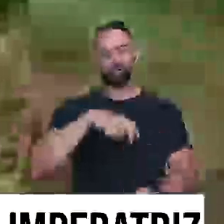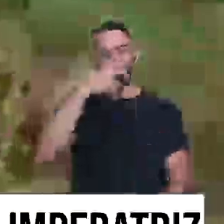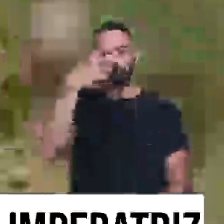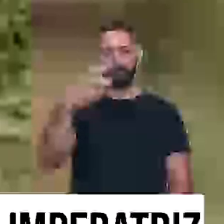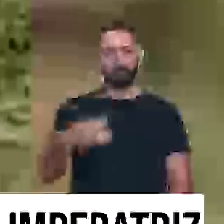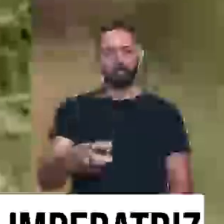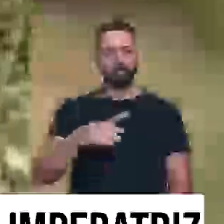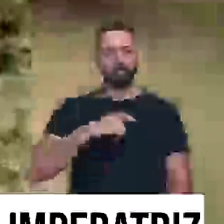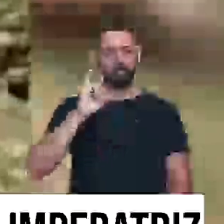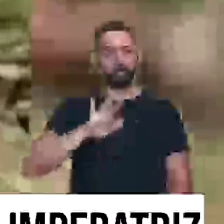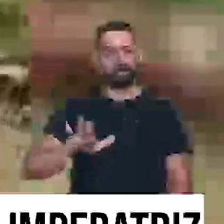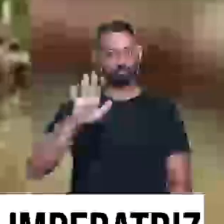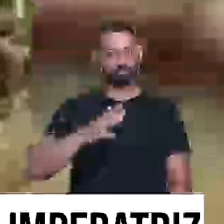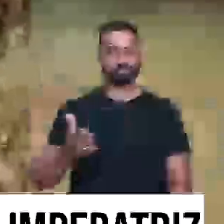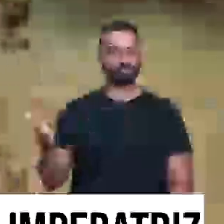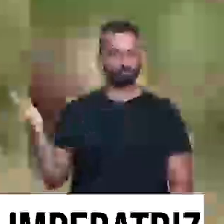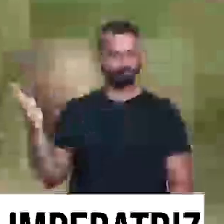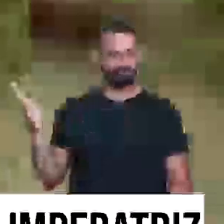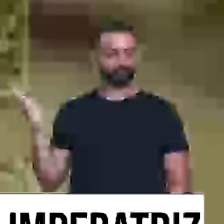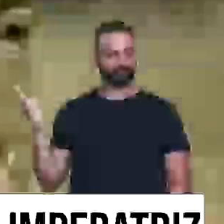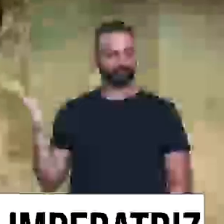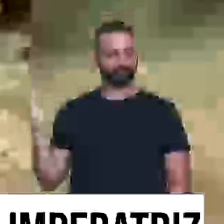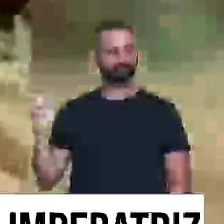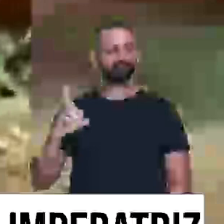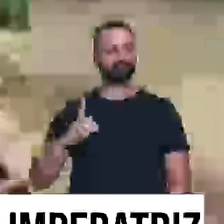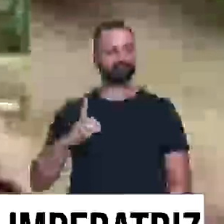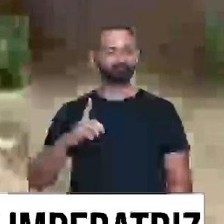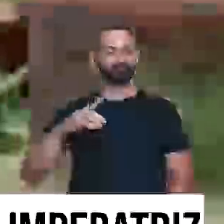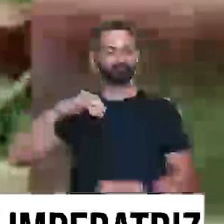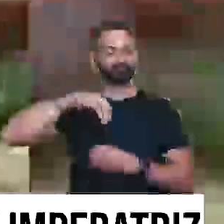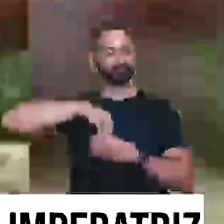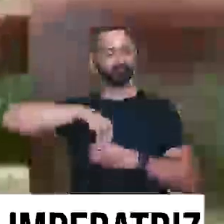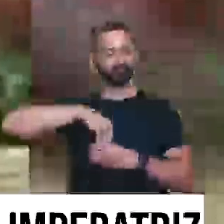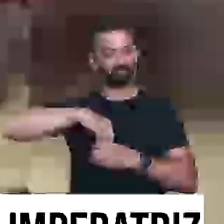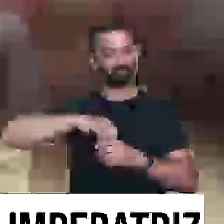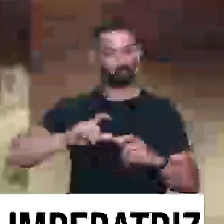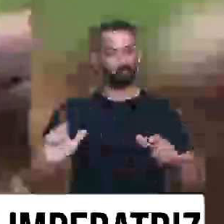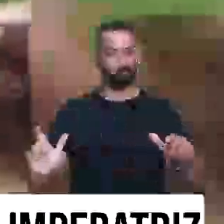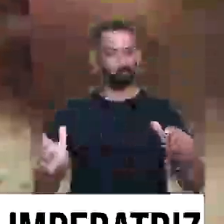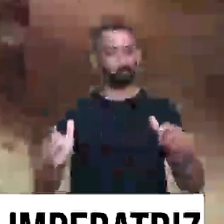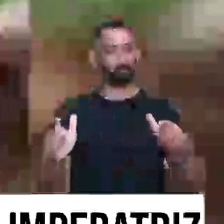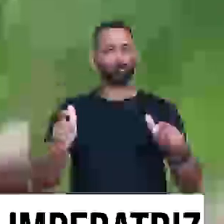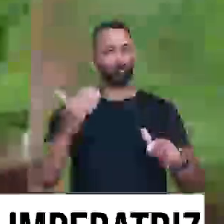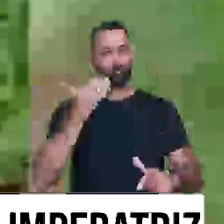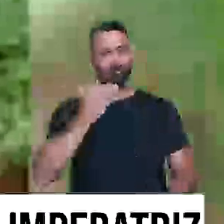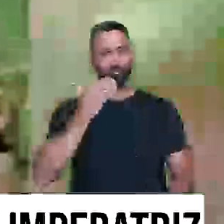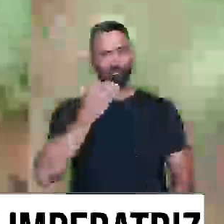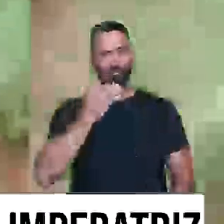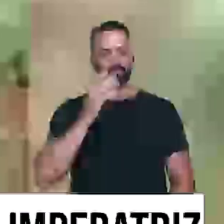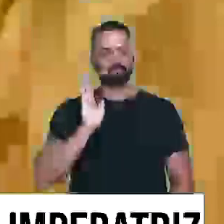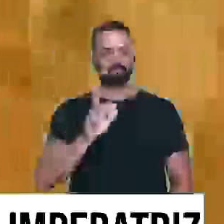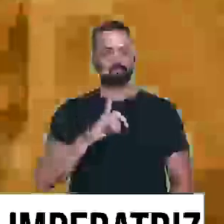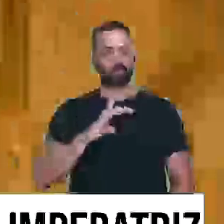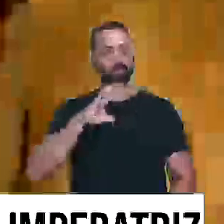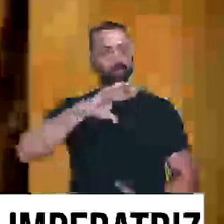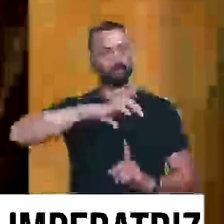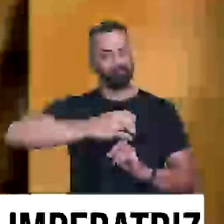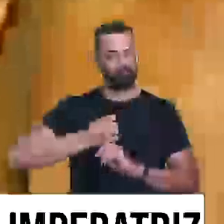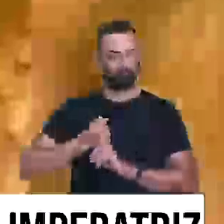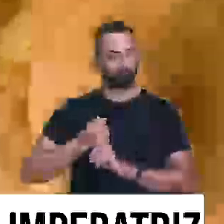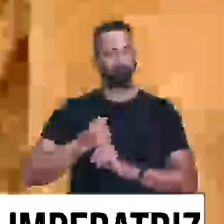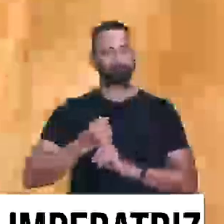moto dentro de uma vala essa que a gente tá vendo nas imagens e acabou caindo dentro dessa dessa Cratera né